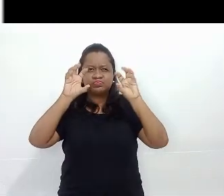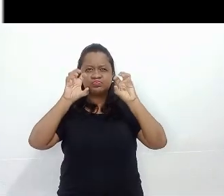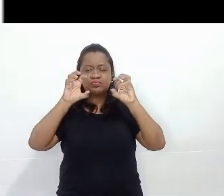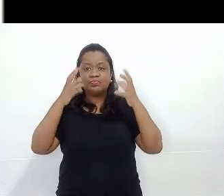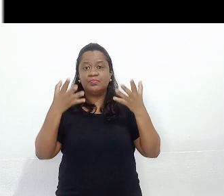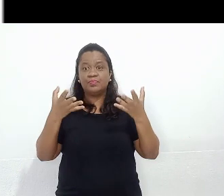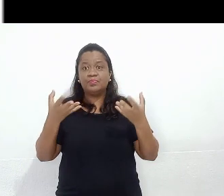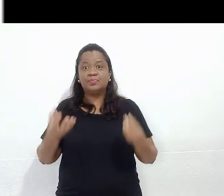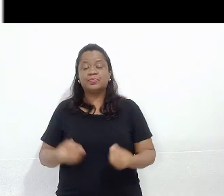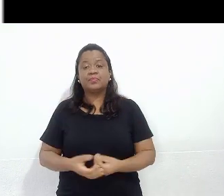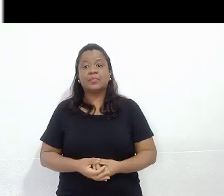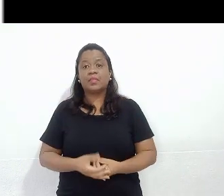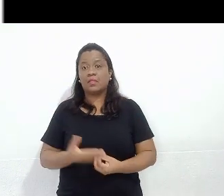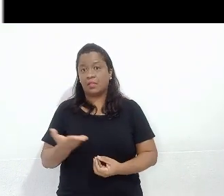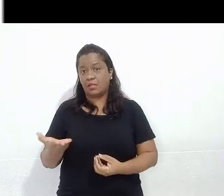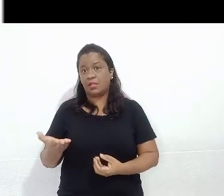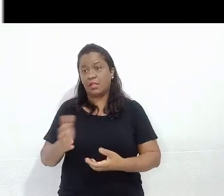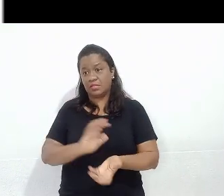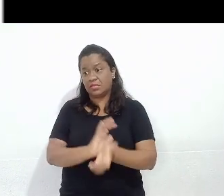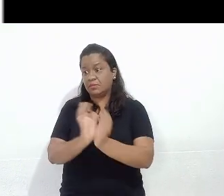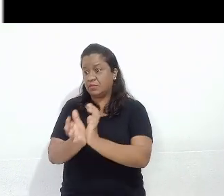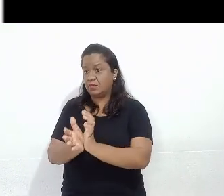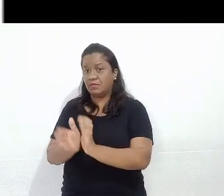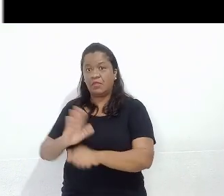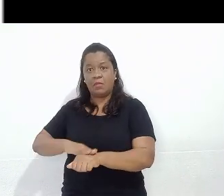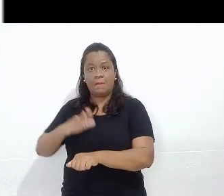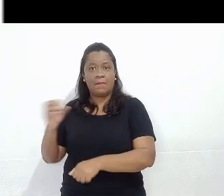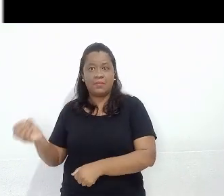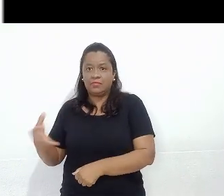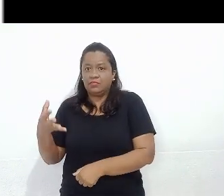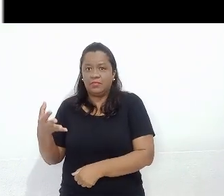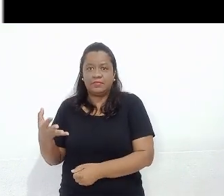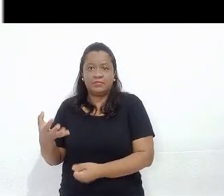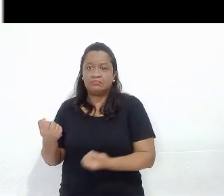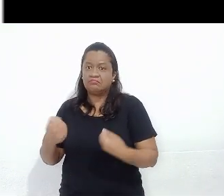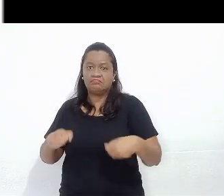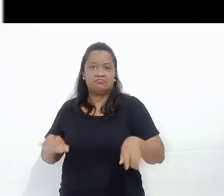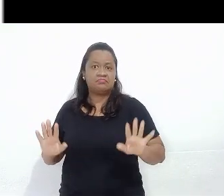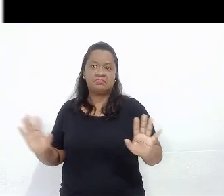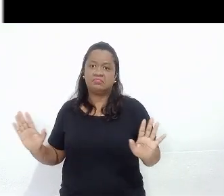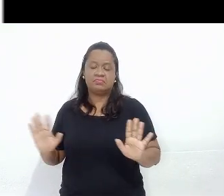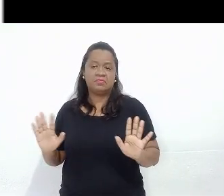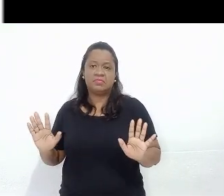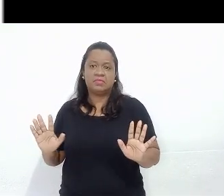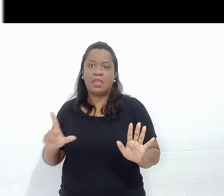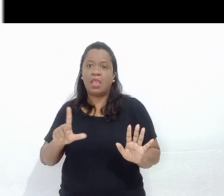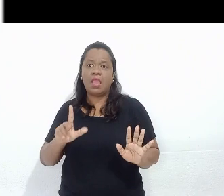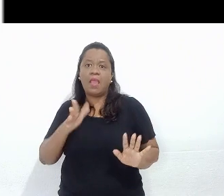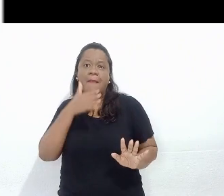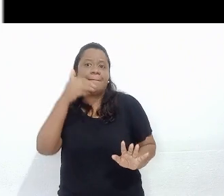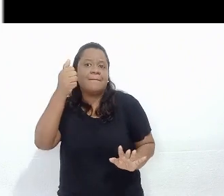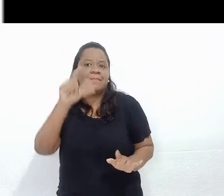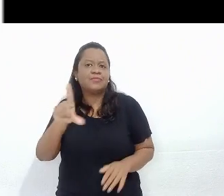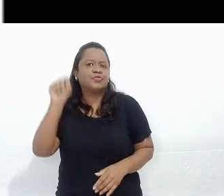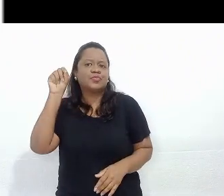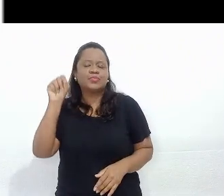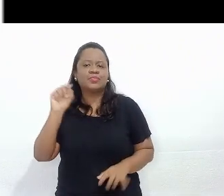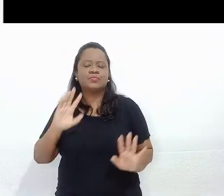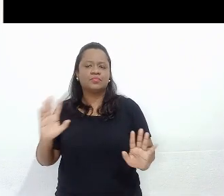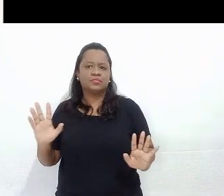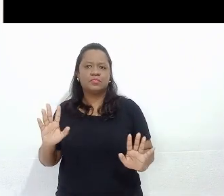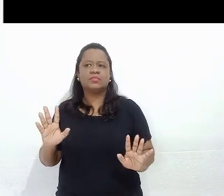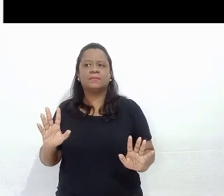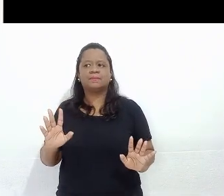assim. Então esse equipamento mais novo, mais moderno, talvez não seja a sua melhor opção. Tá? É porque tem uma moçada nova